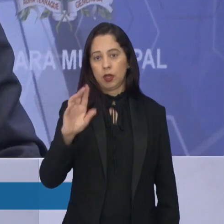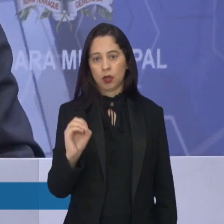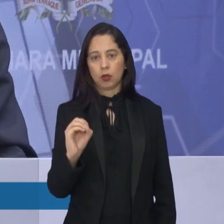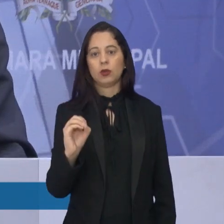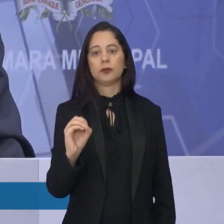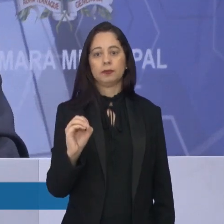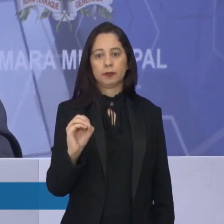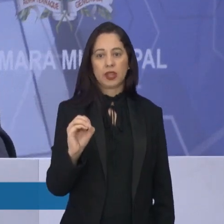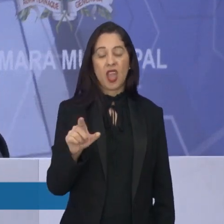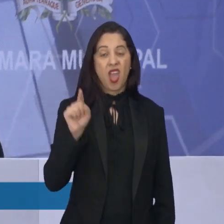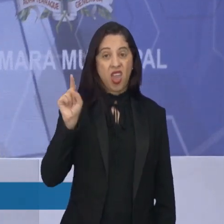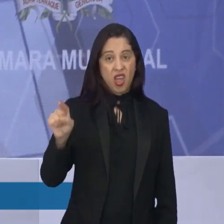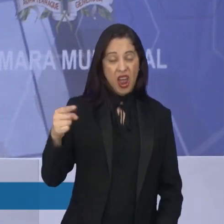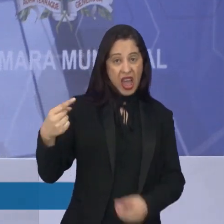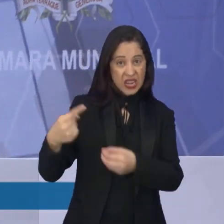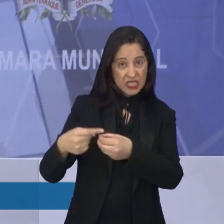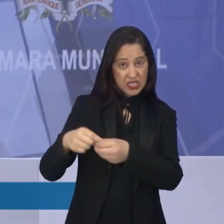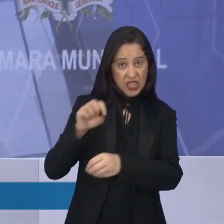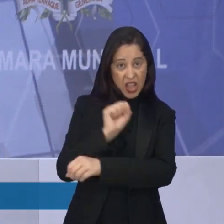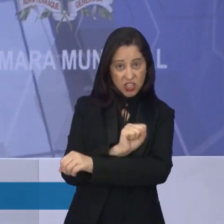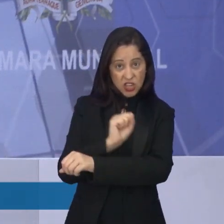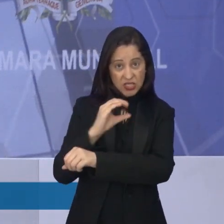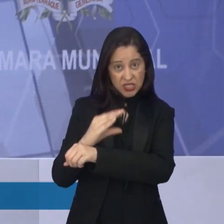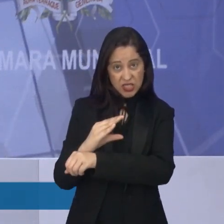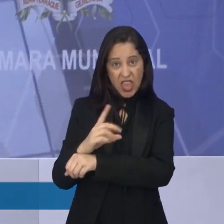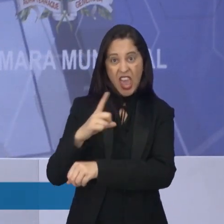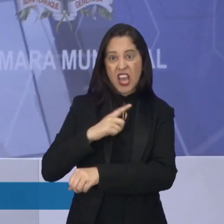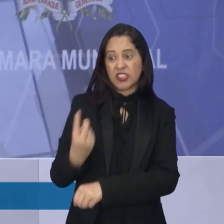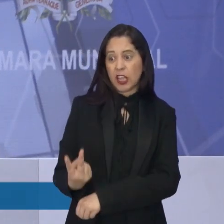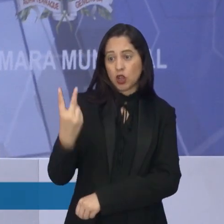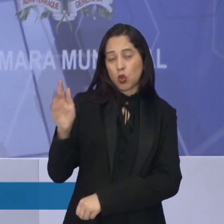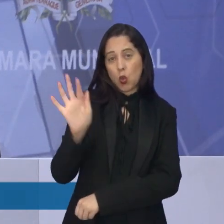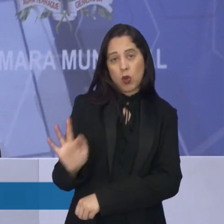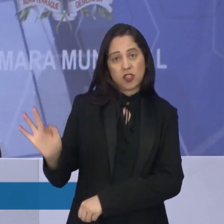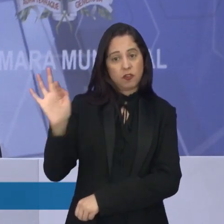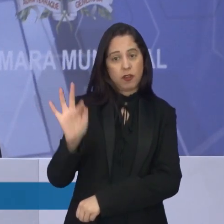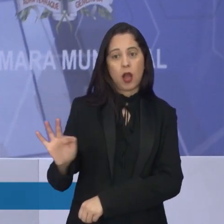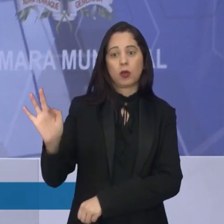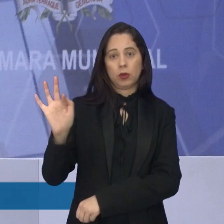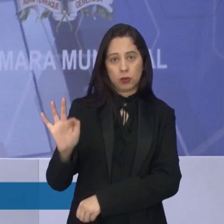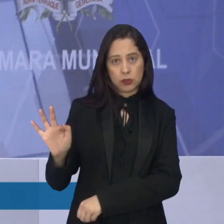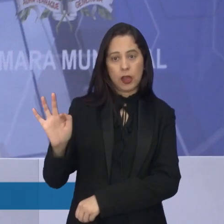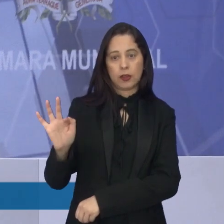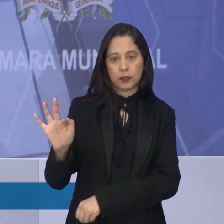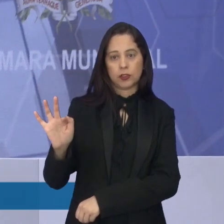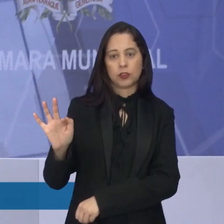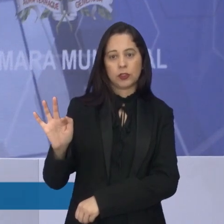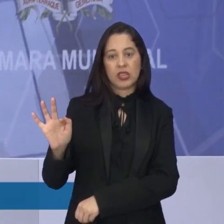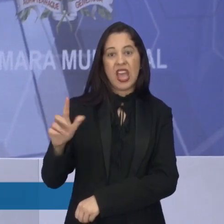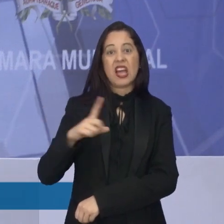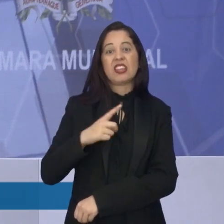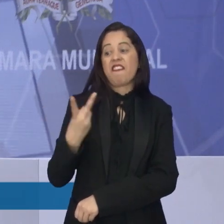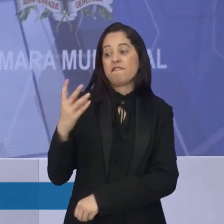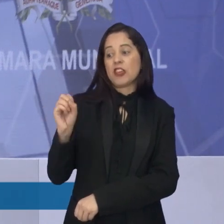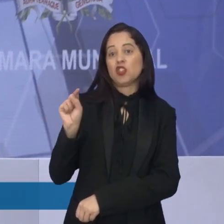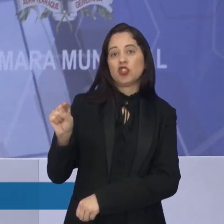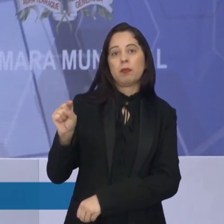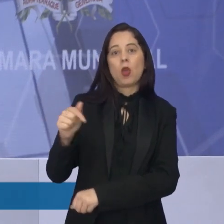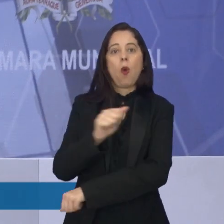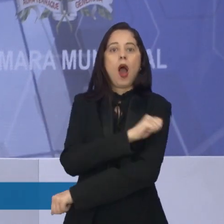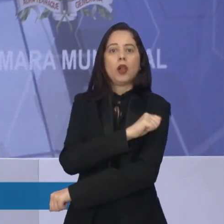e, no entanto, tem 2 campos de universidades federais, o maior deles da Universidade Federal de São Carlos, com mais de 20 mil